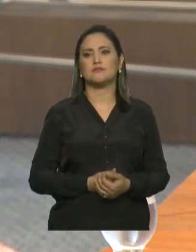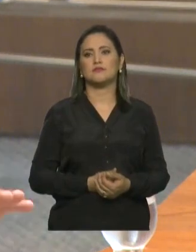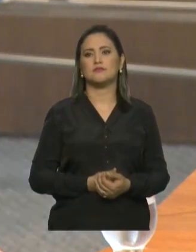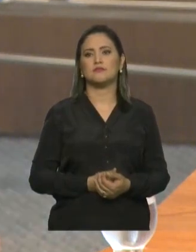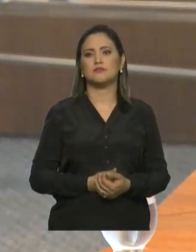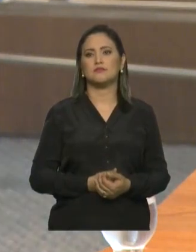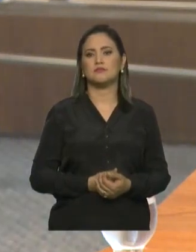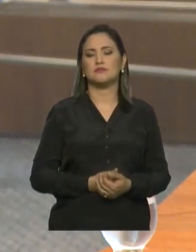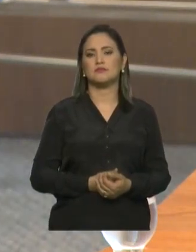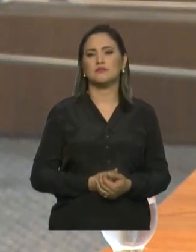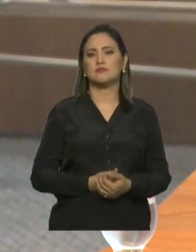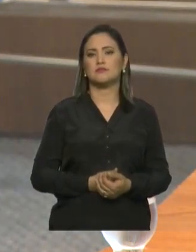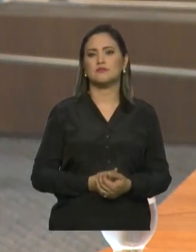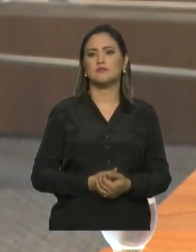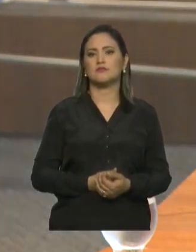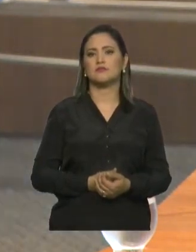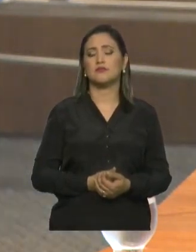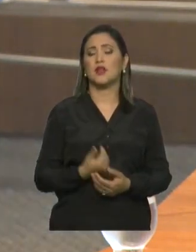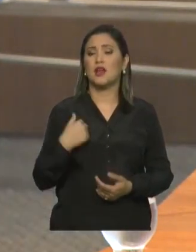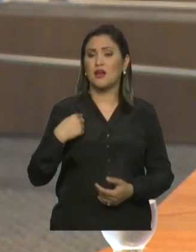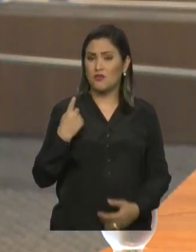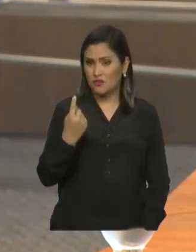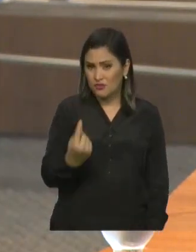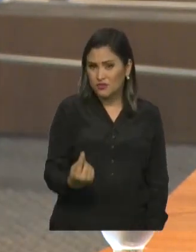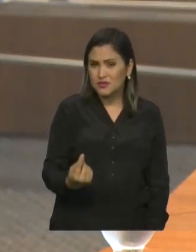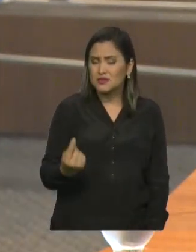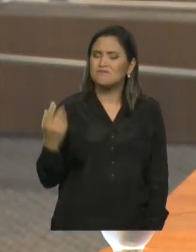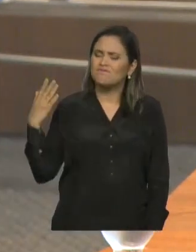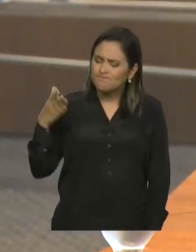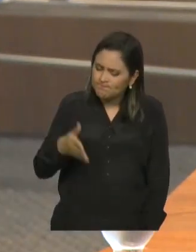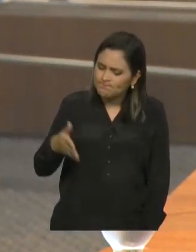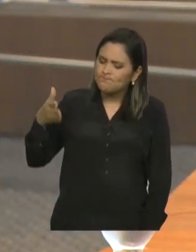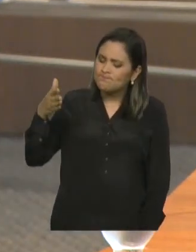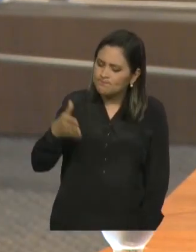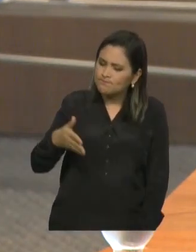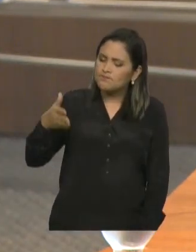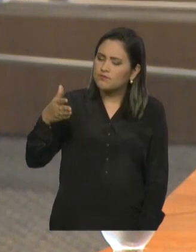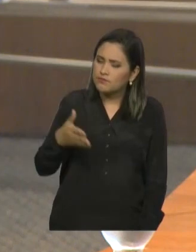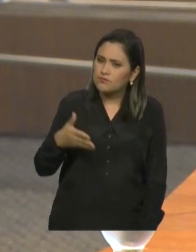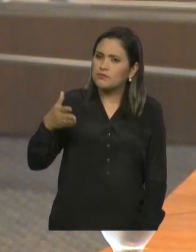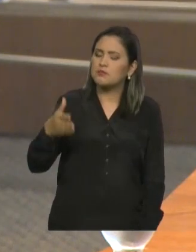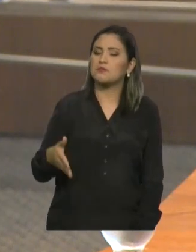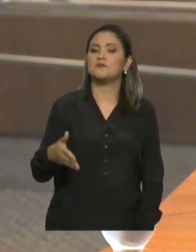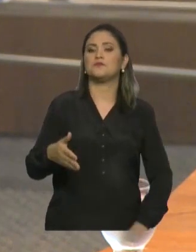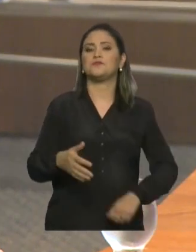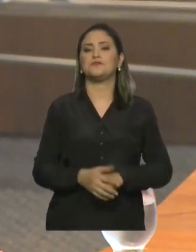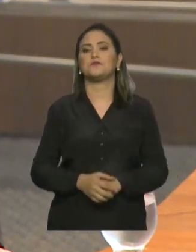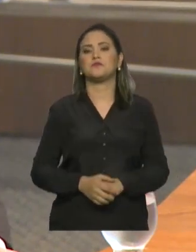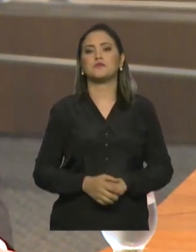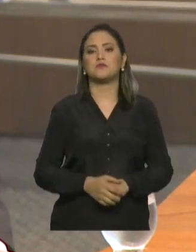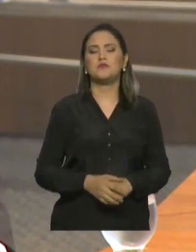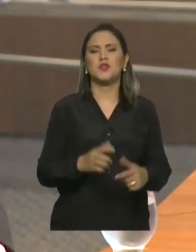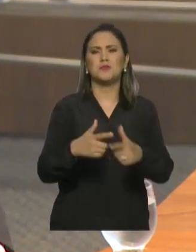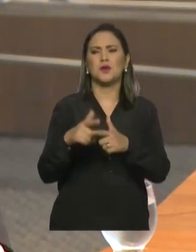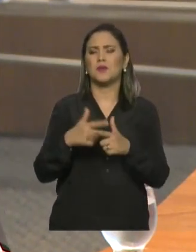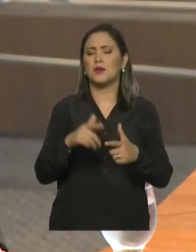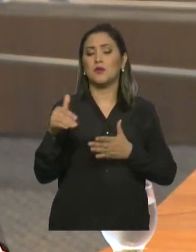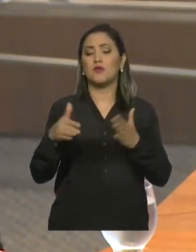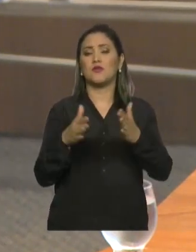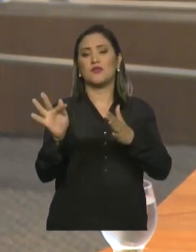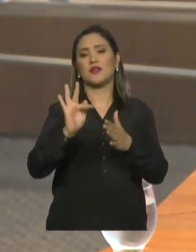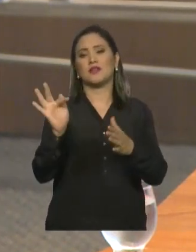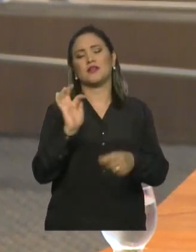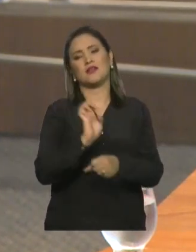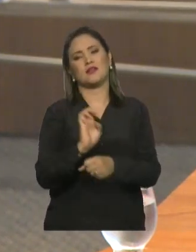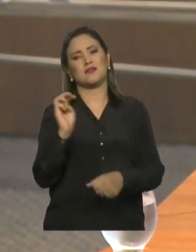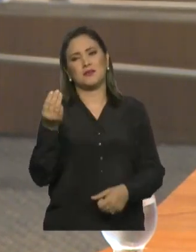subi a esta tribuna, até mesmo debatendo com Vossa Excelência sobre a questão das rodovias federais no estado do Maranhão.